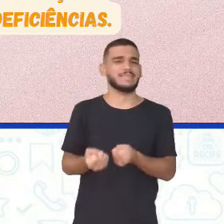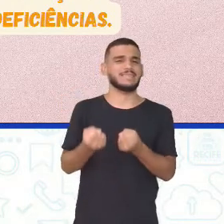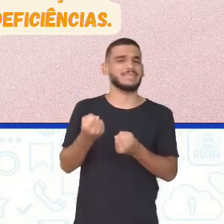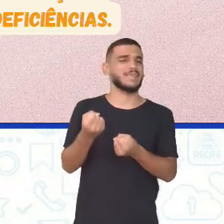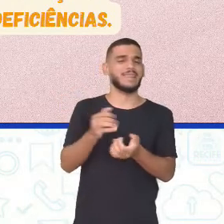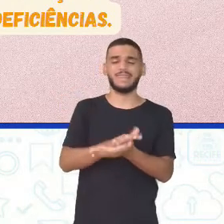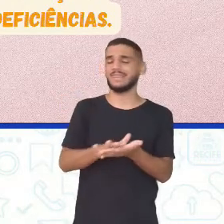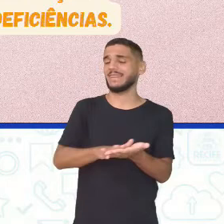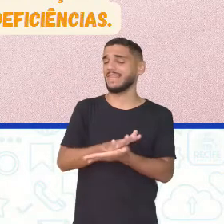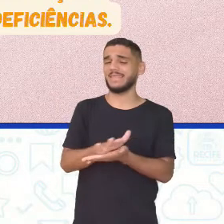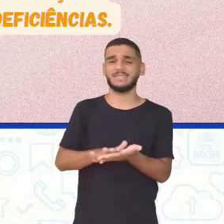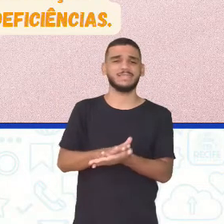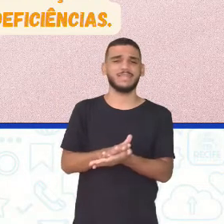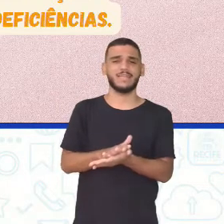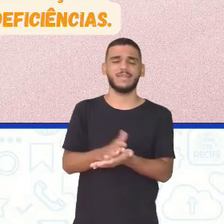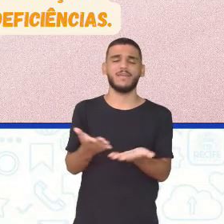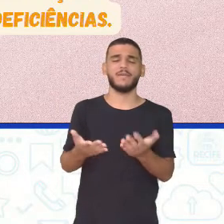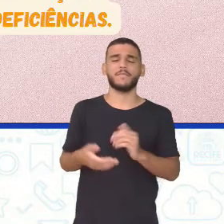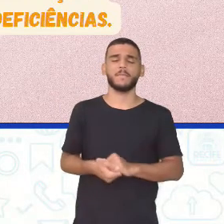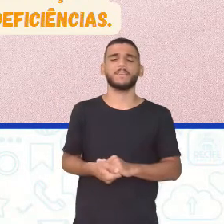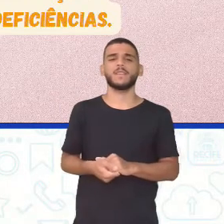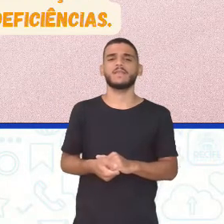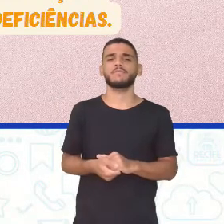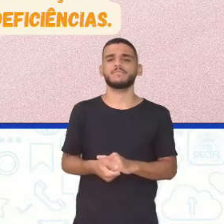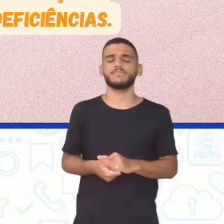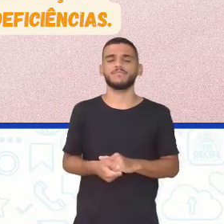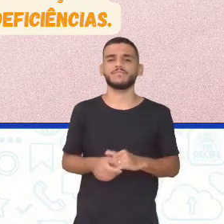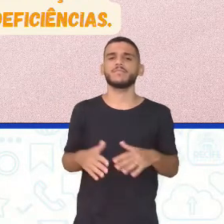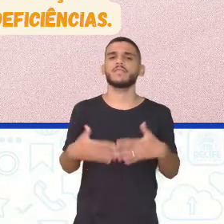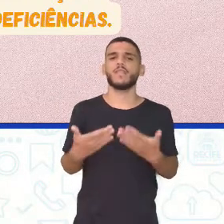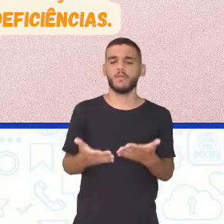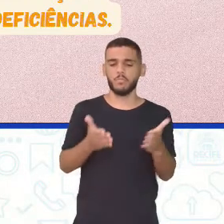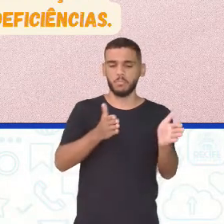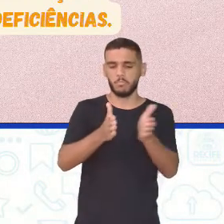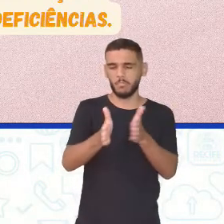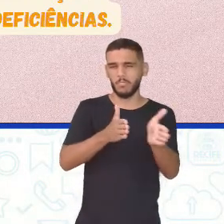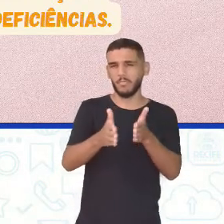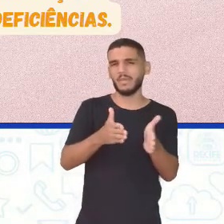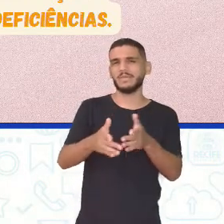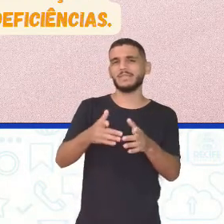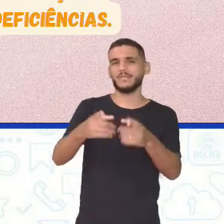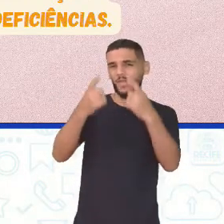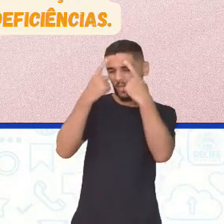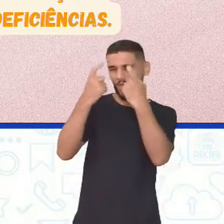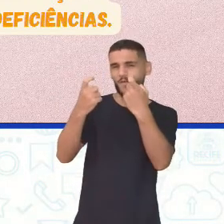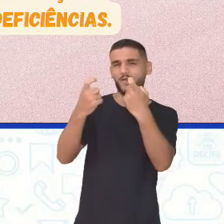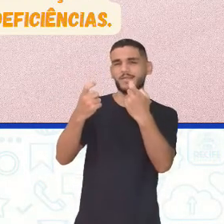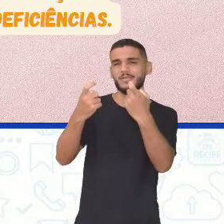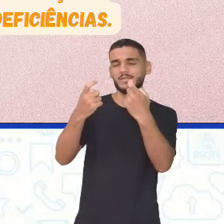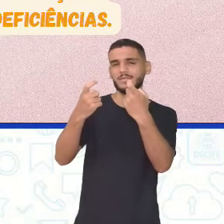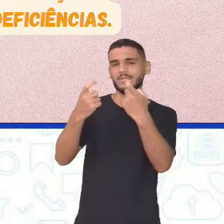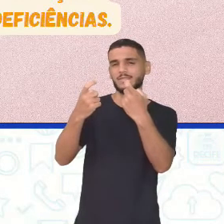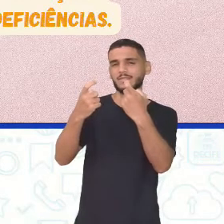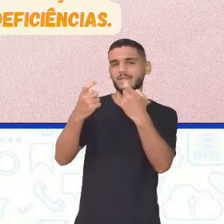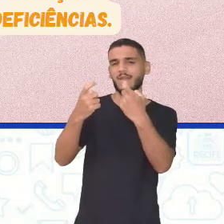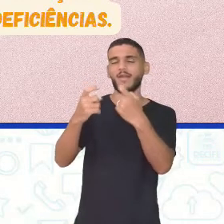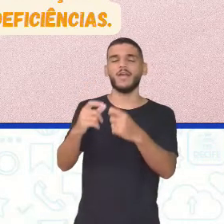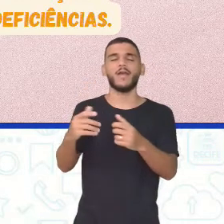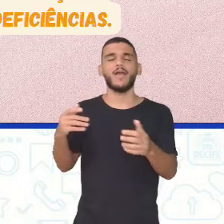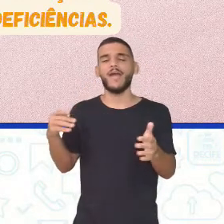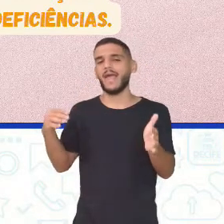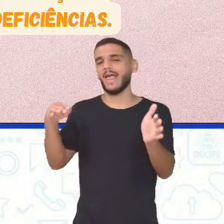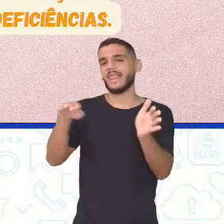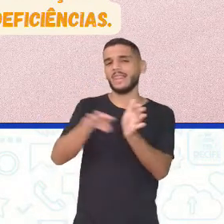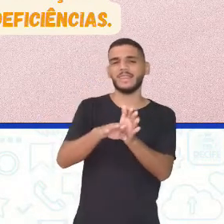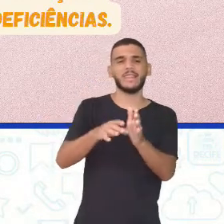E já diga que, a partir dessa fala, né, a partir dessa fala agressiva, já procure seus direitos, não deixem chegar a